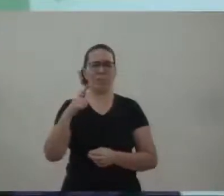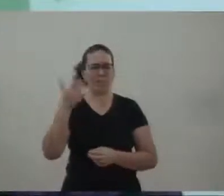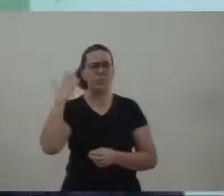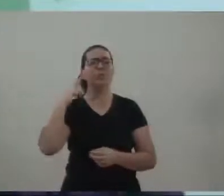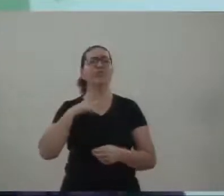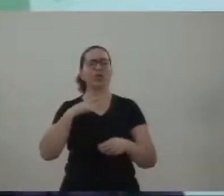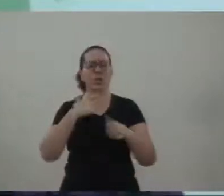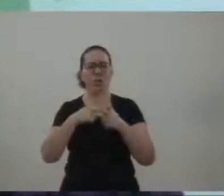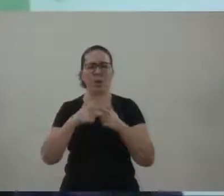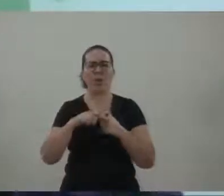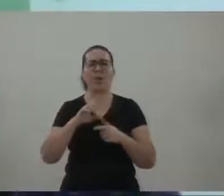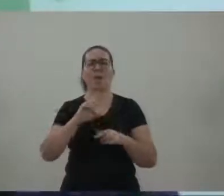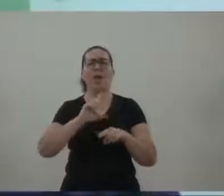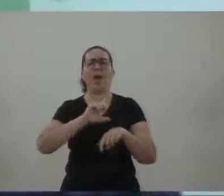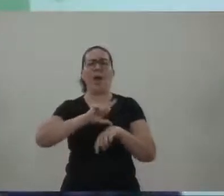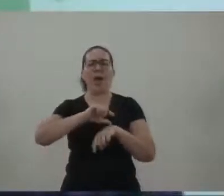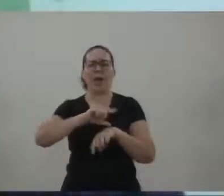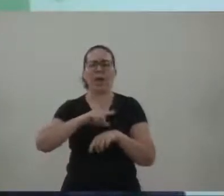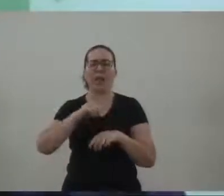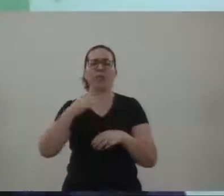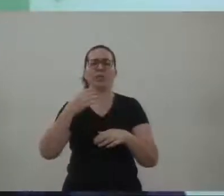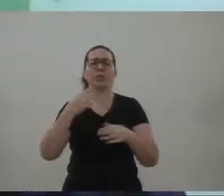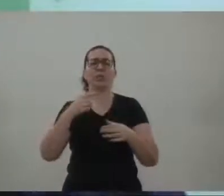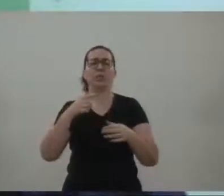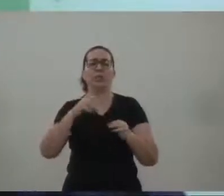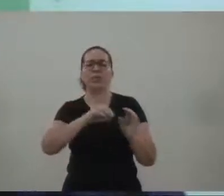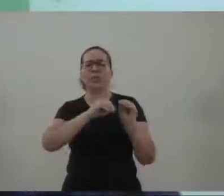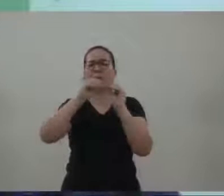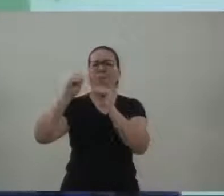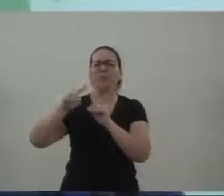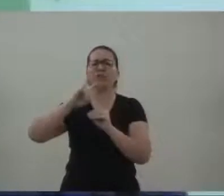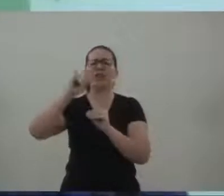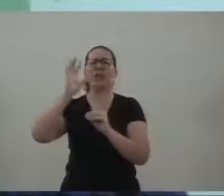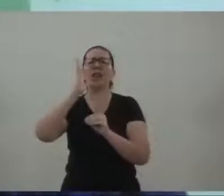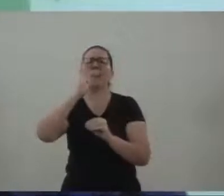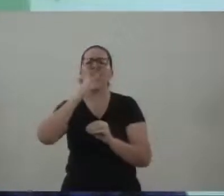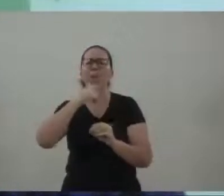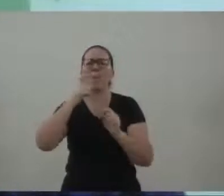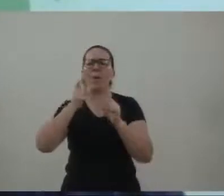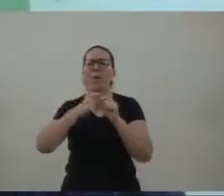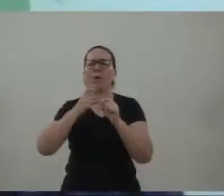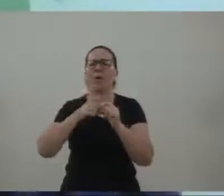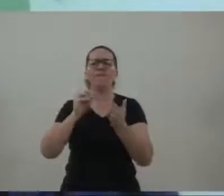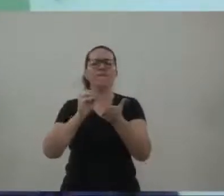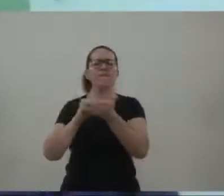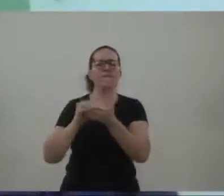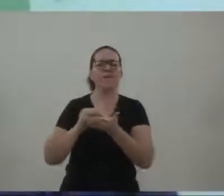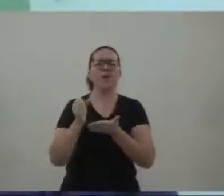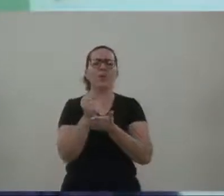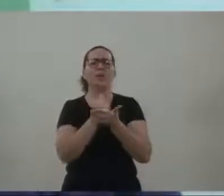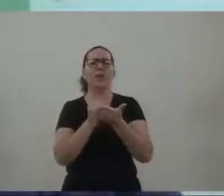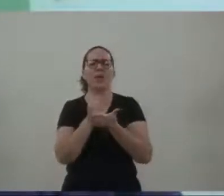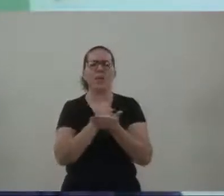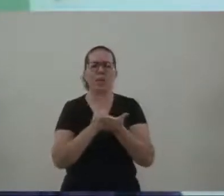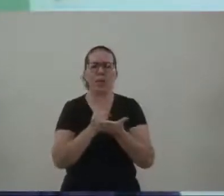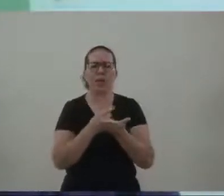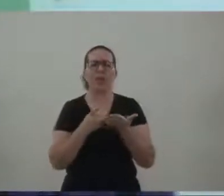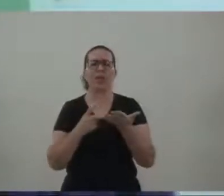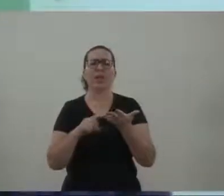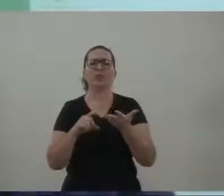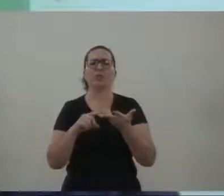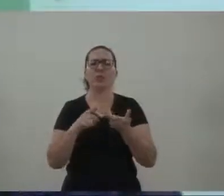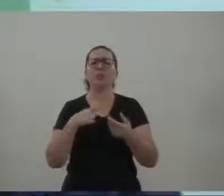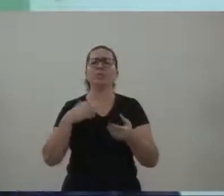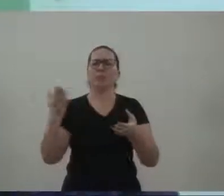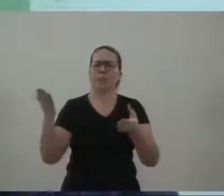tínhamos atraso nas consultas, prazo de consulta muito longo, algumas faltas de remédio, muitos casos tendo que entrar